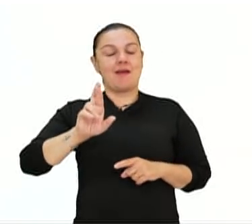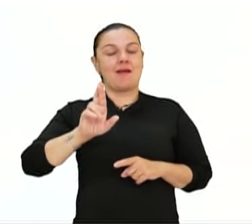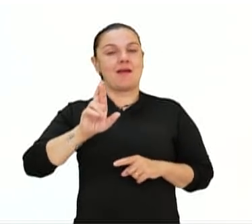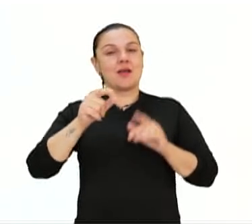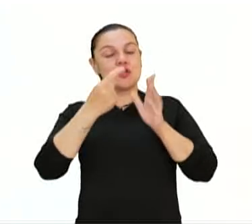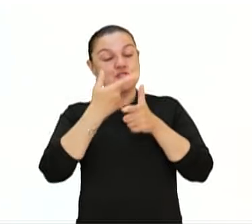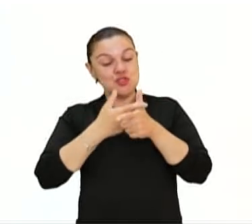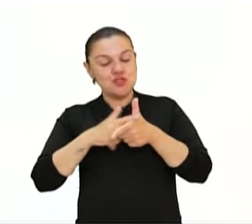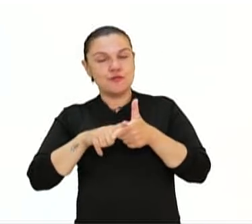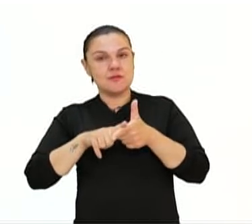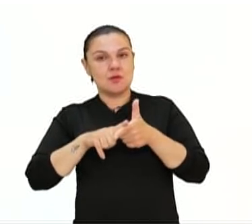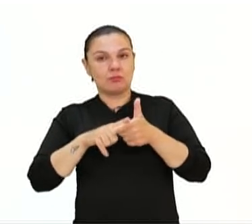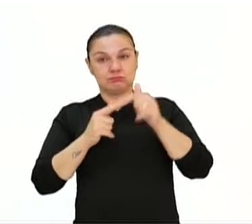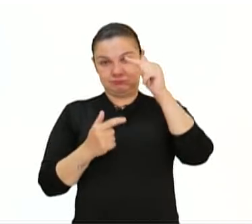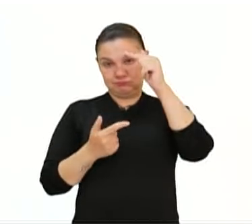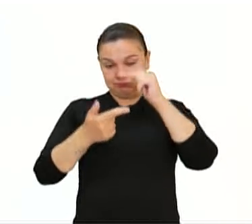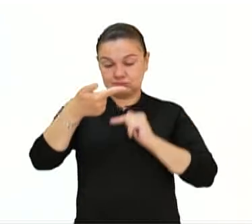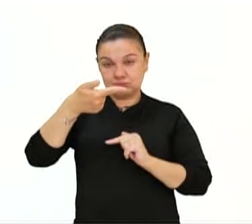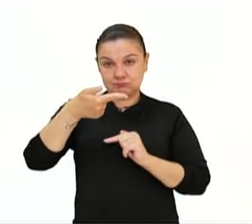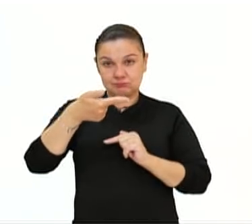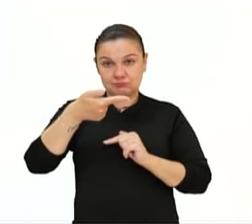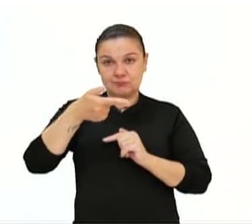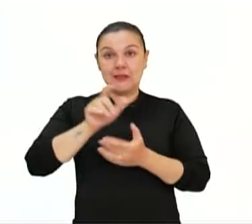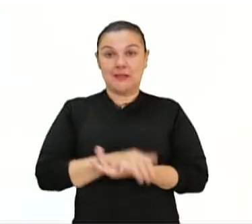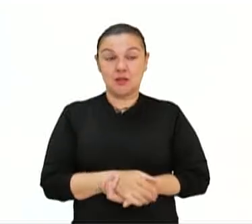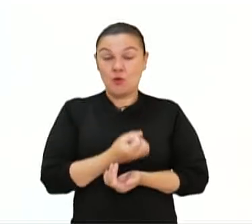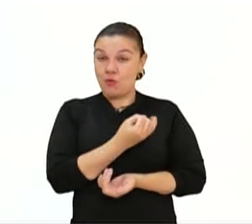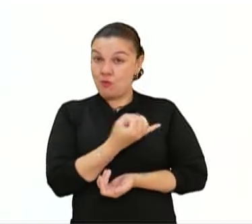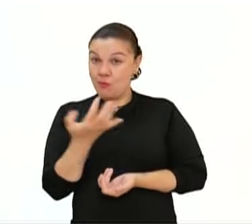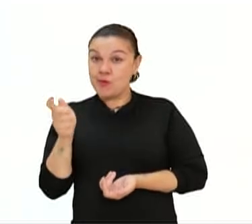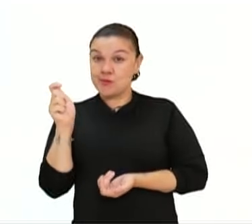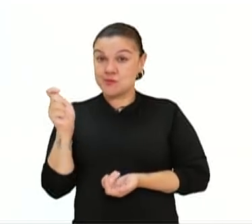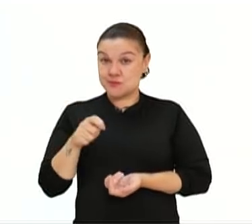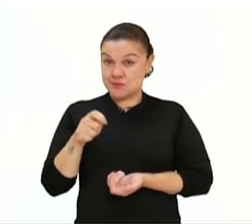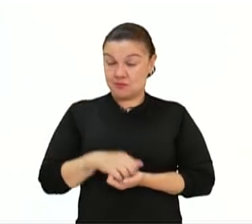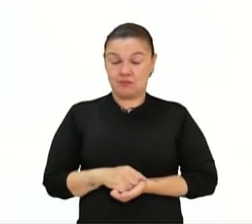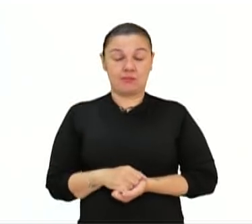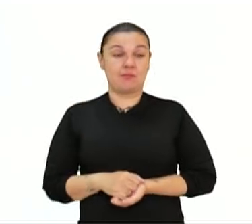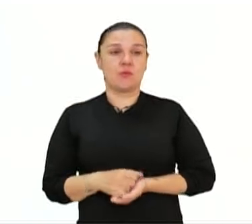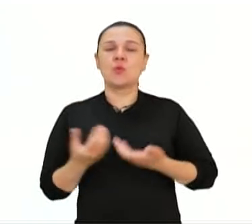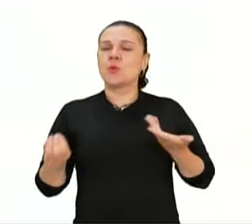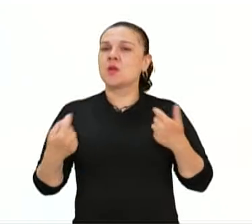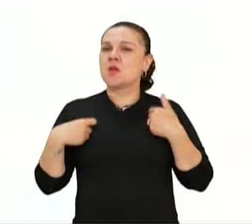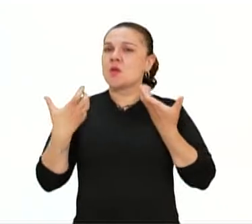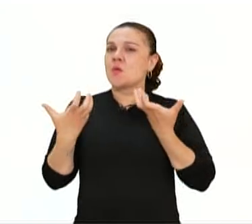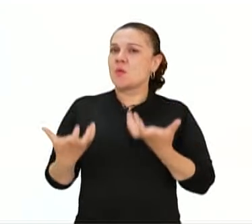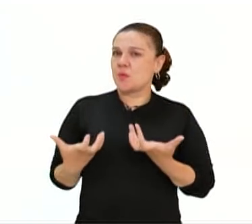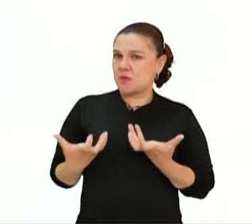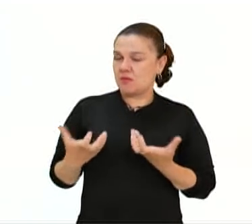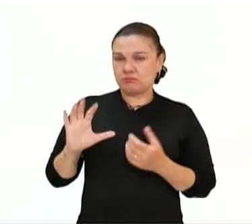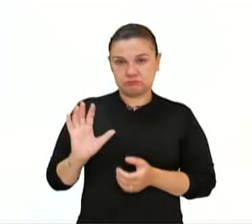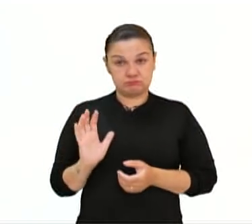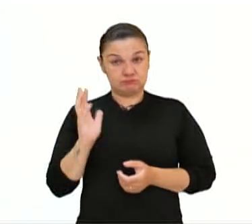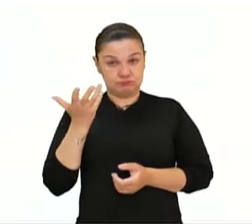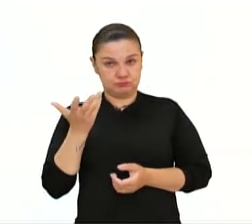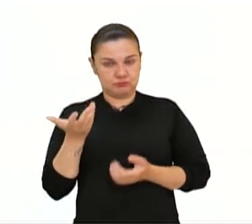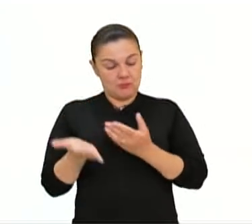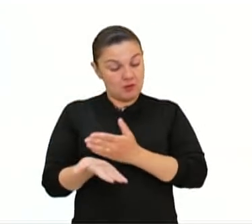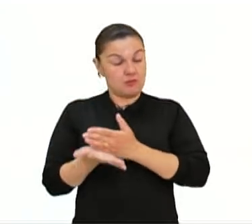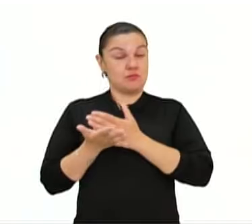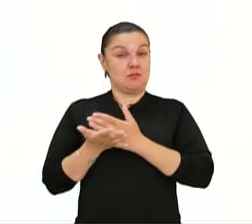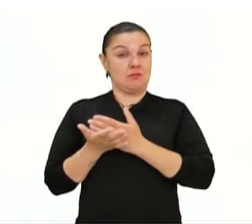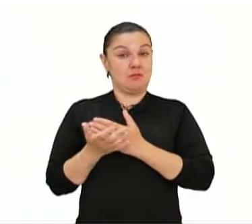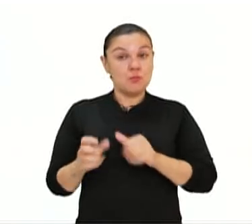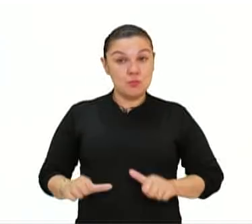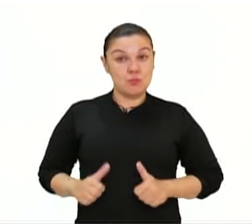número para outro. Entre o número de possibilidade favorável, quer dizer, o que eu quero que ocorra, favorável,